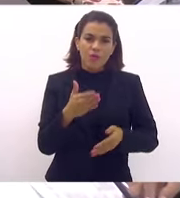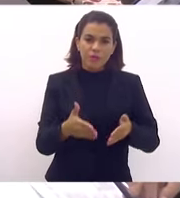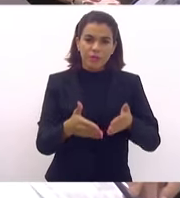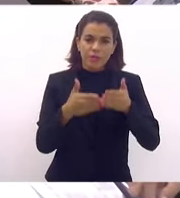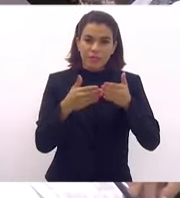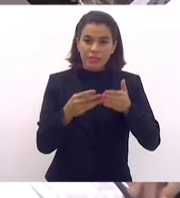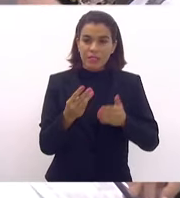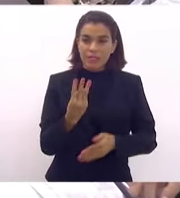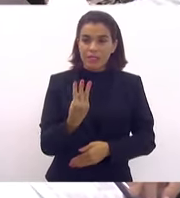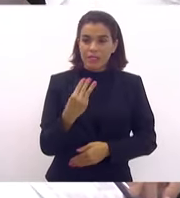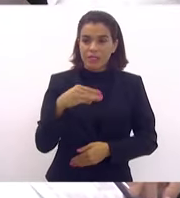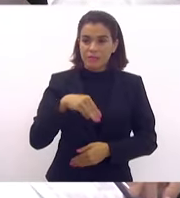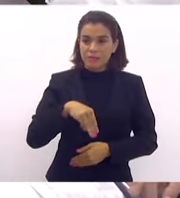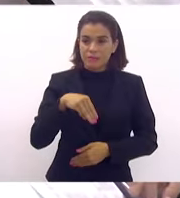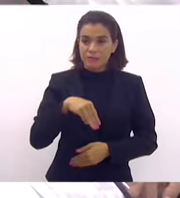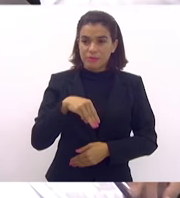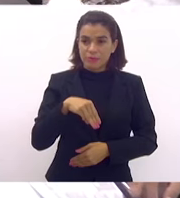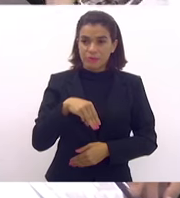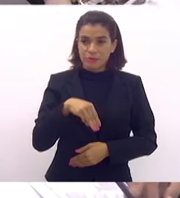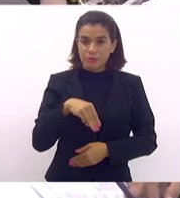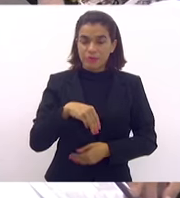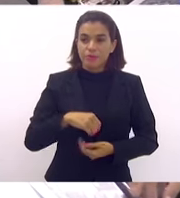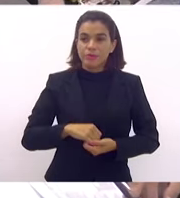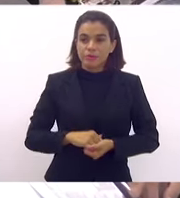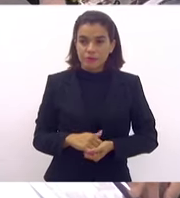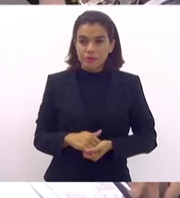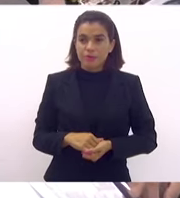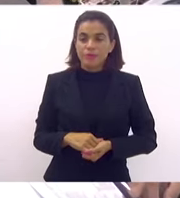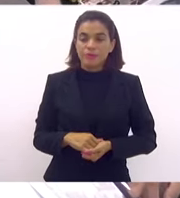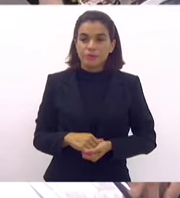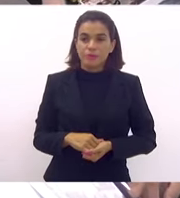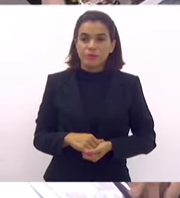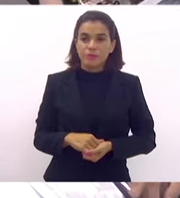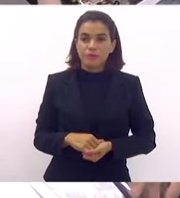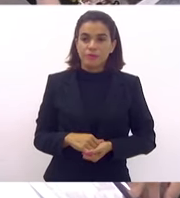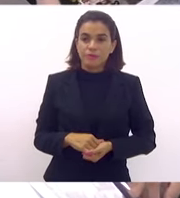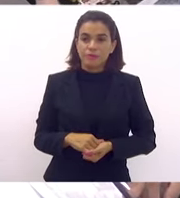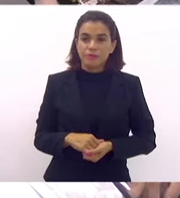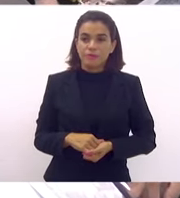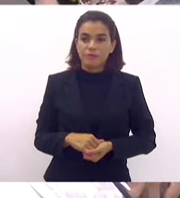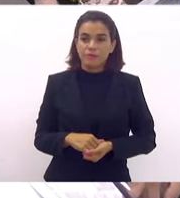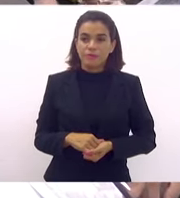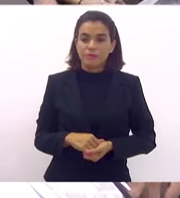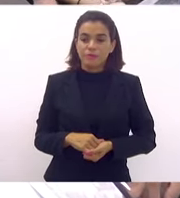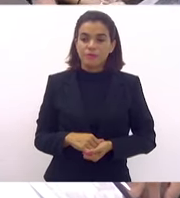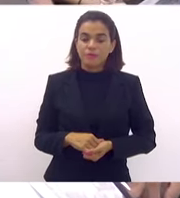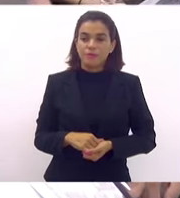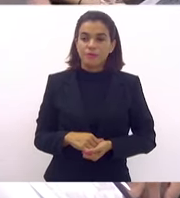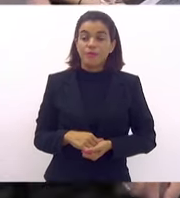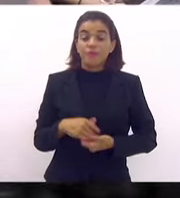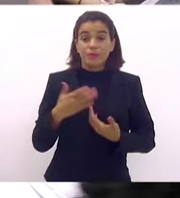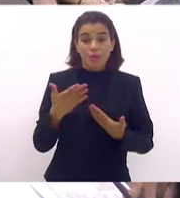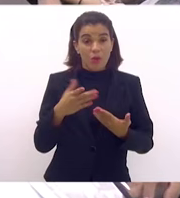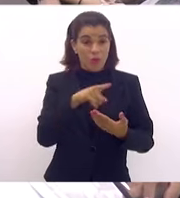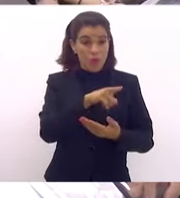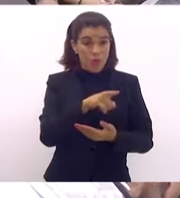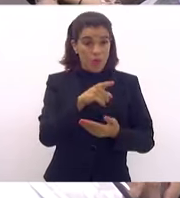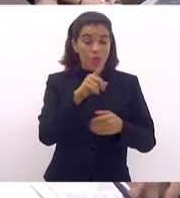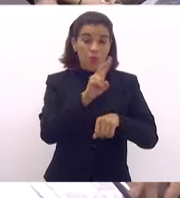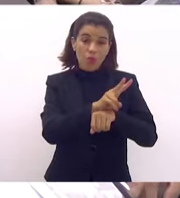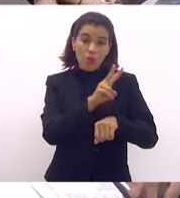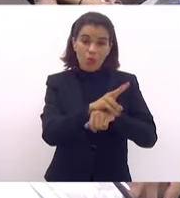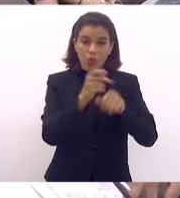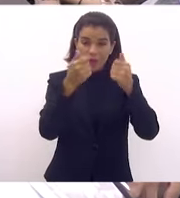deputado, dos trabalhos. Enquanto isso, deputado, algum Fred, deputado quiser fazer uso da palavra. Enquanto eles analisam se Vossa Excelência pode pedir vista,